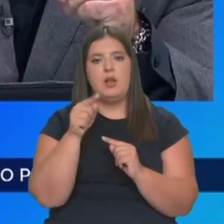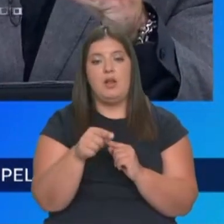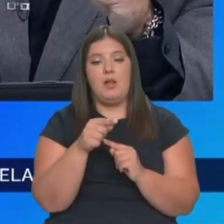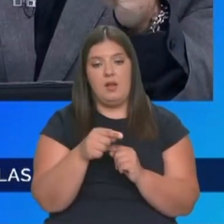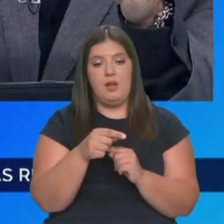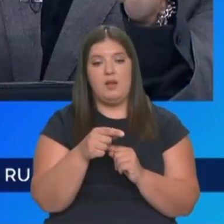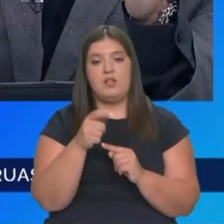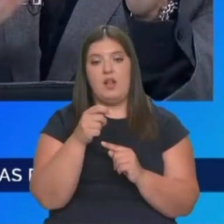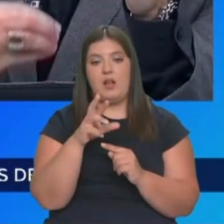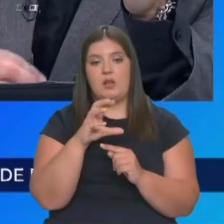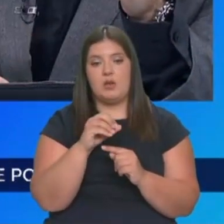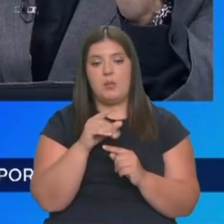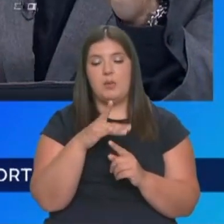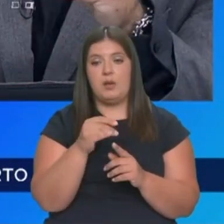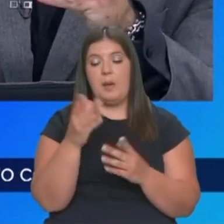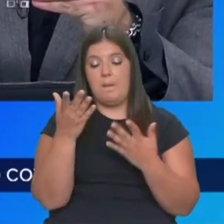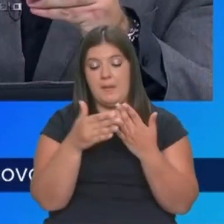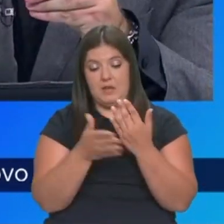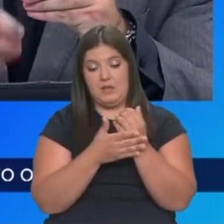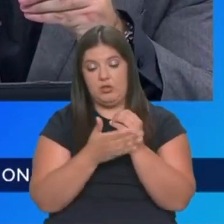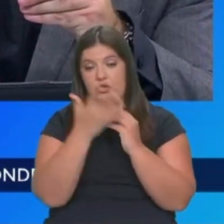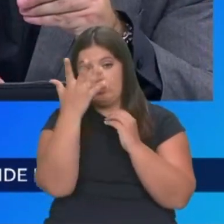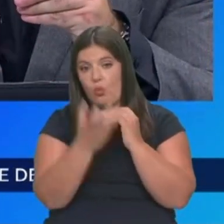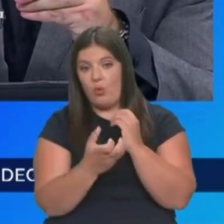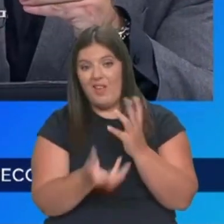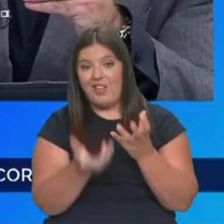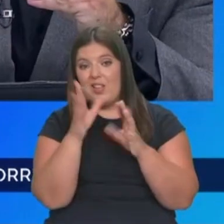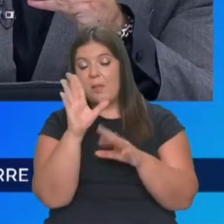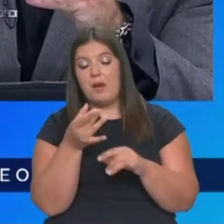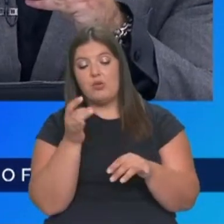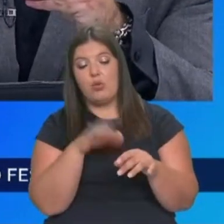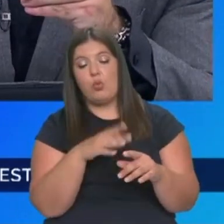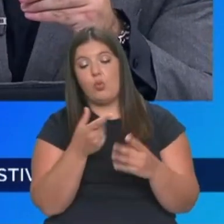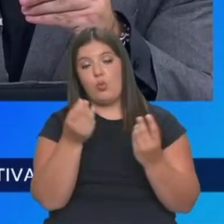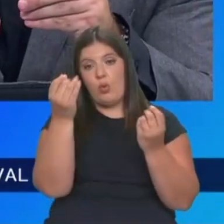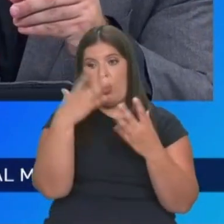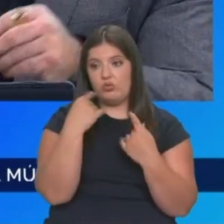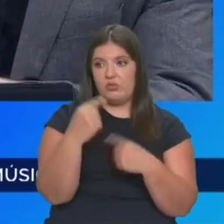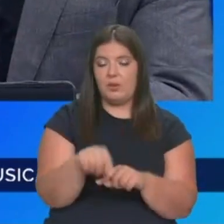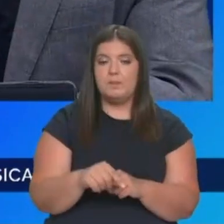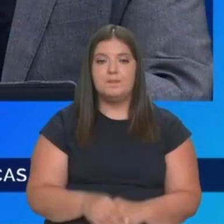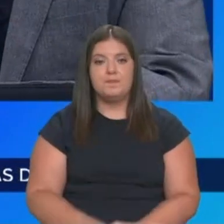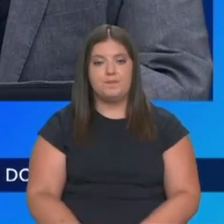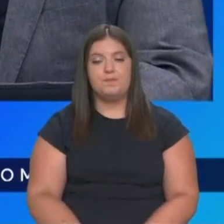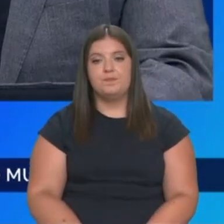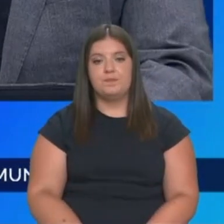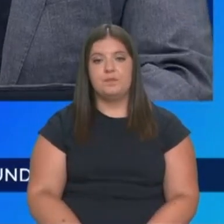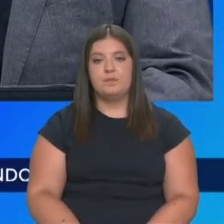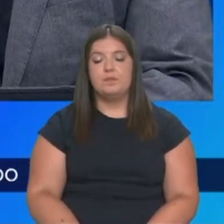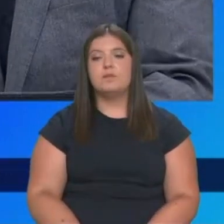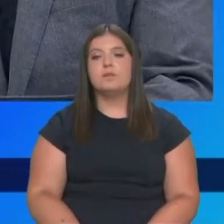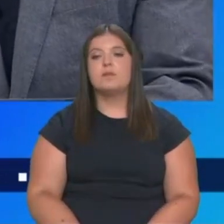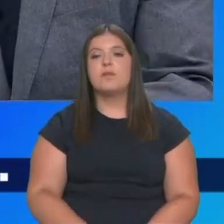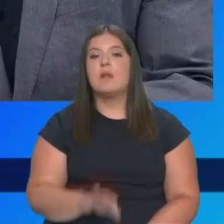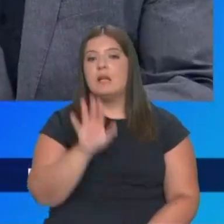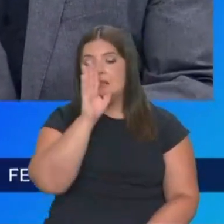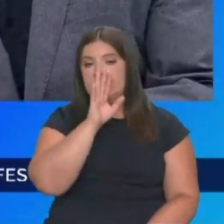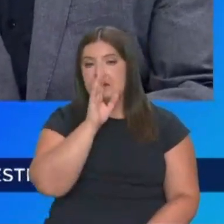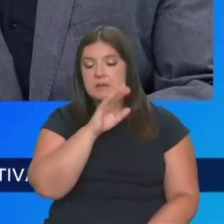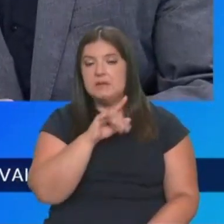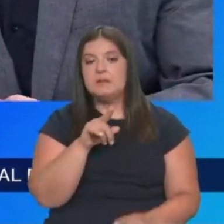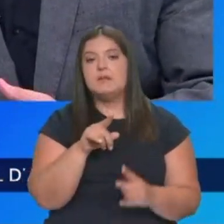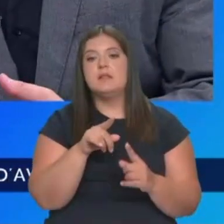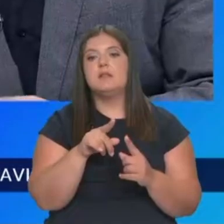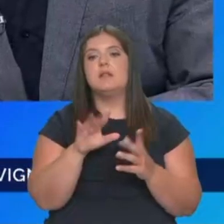exoplaneta, o seu lado noturno, é mais quente do que o lado que está virado para a sua estrela. Se fosse um exoplaneta